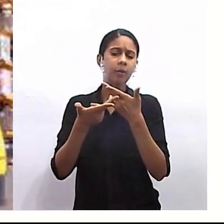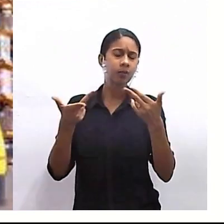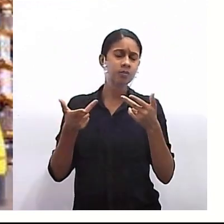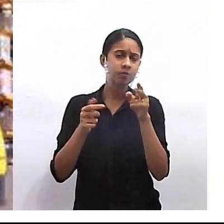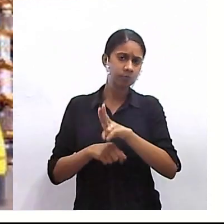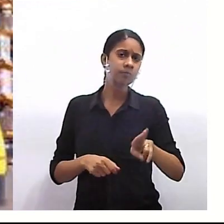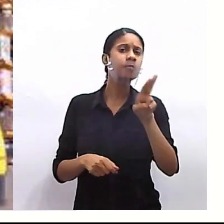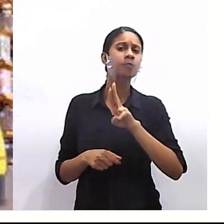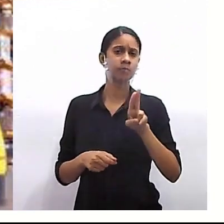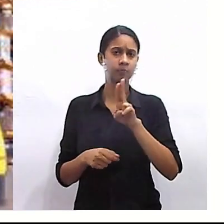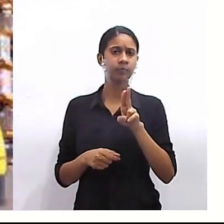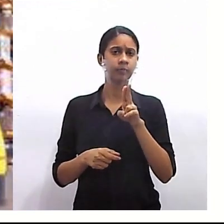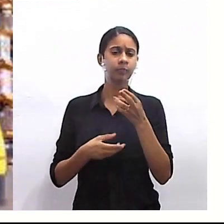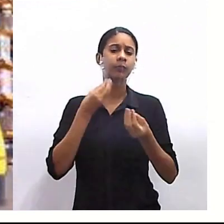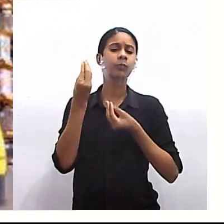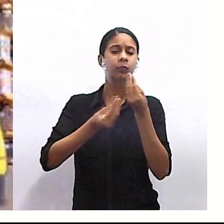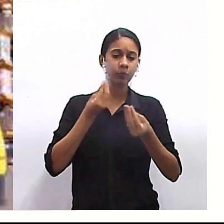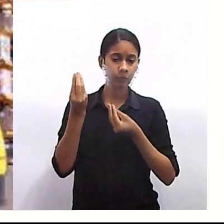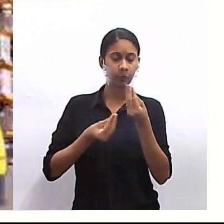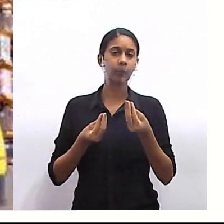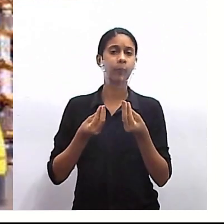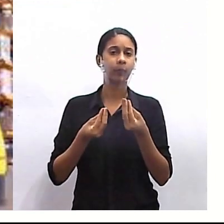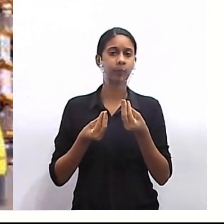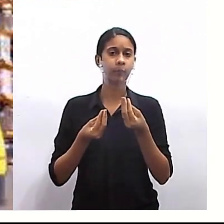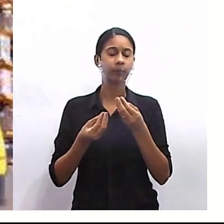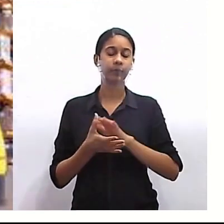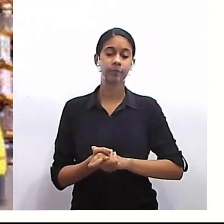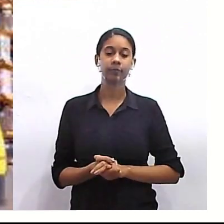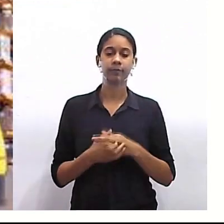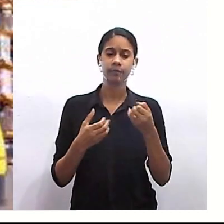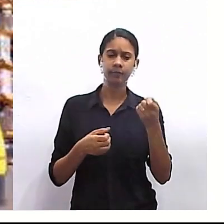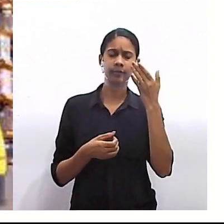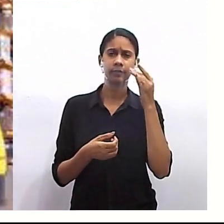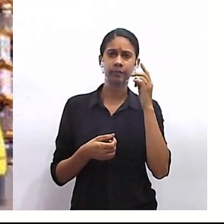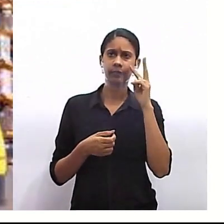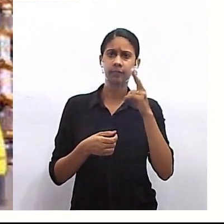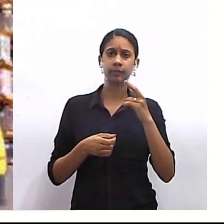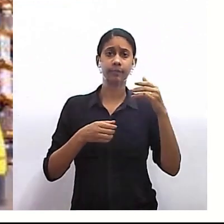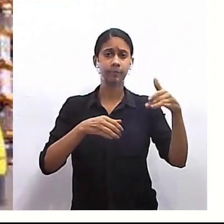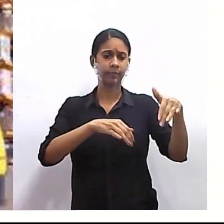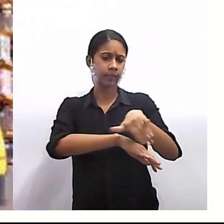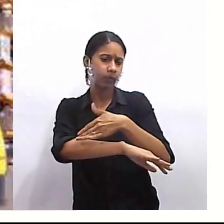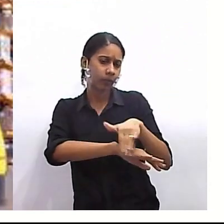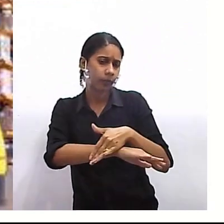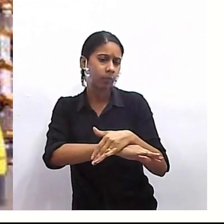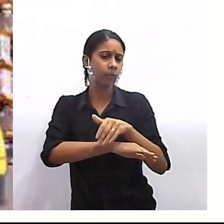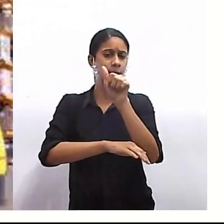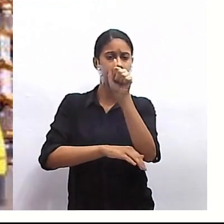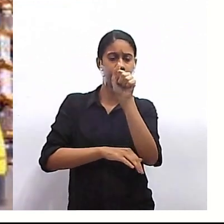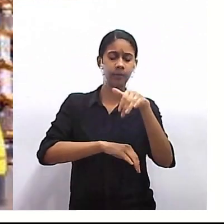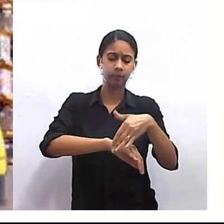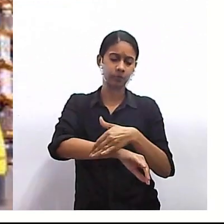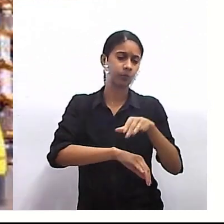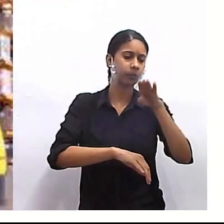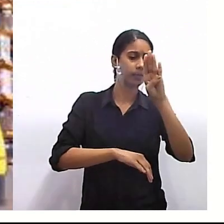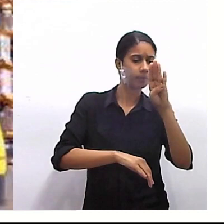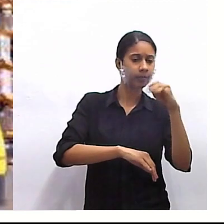aí, tem várias ruas. Eu preciso identificar cada rua. Rua A, Rua B, Rua